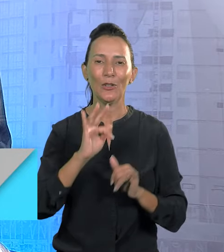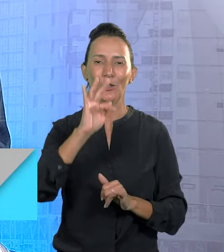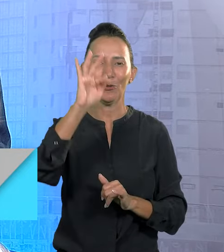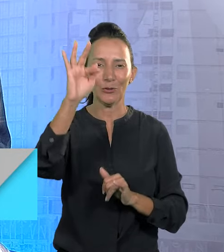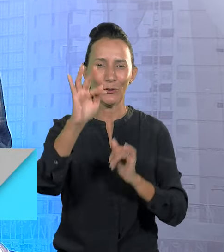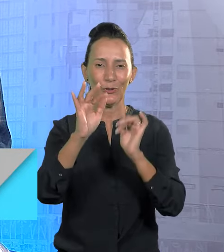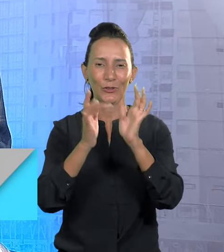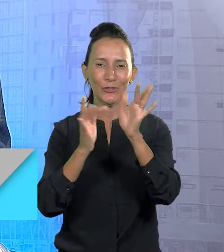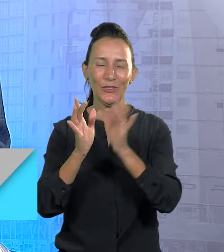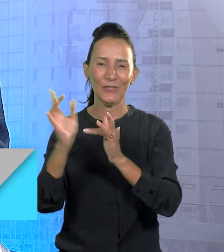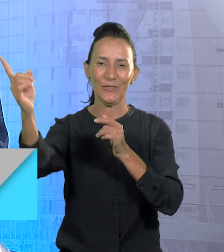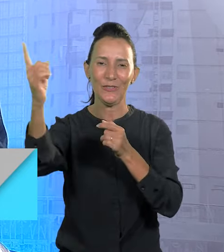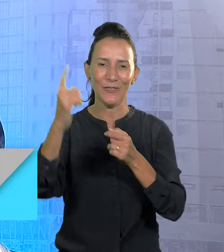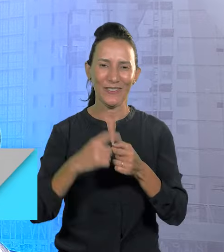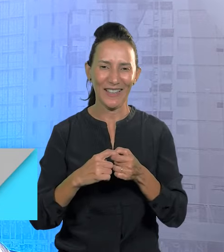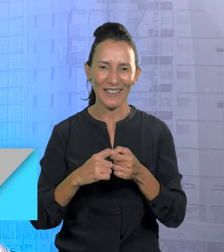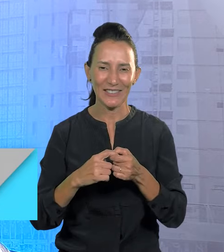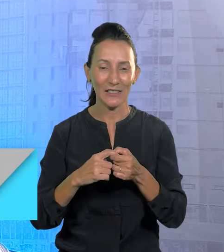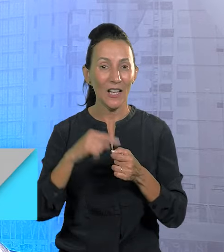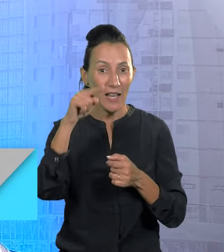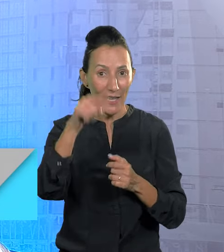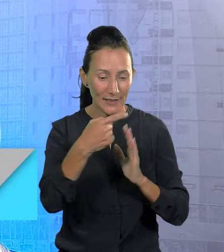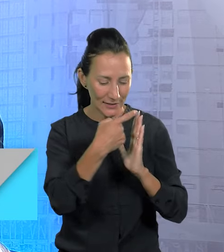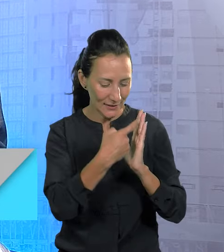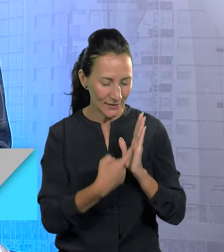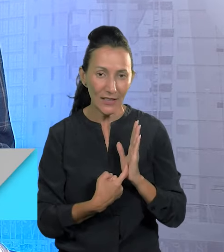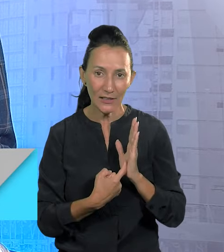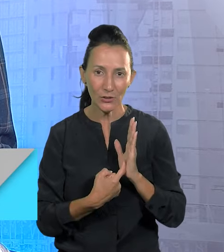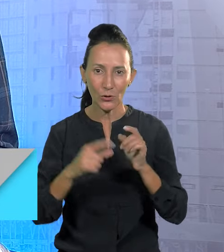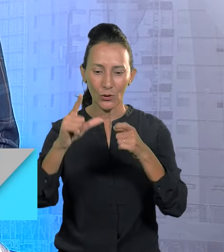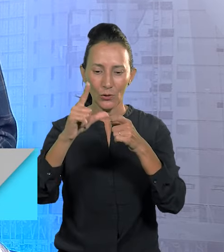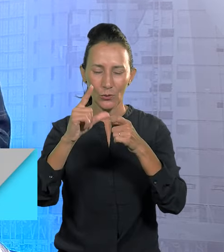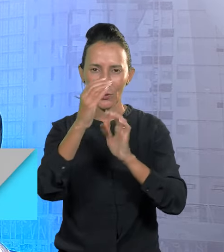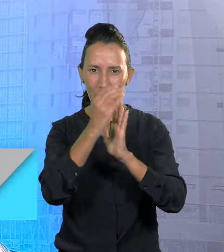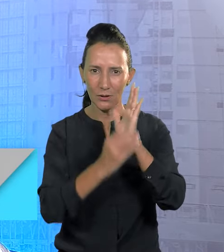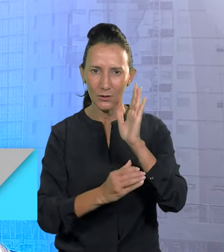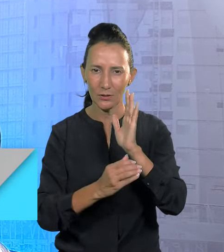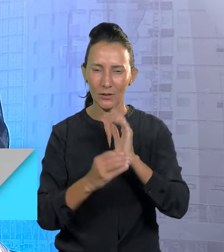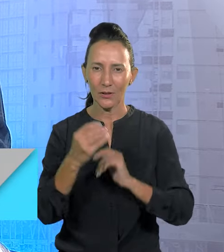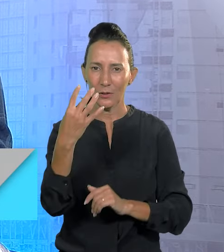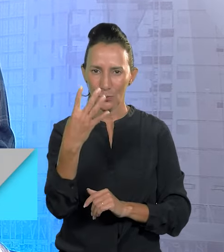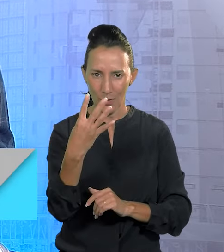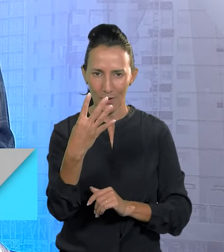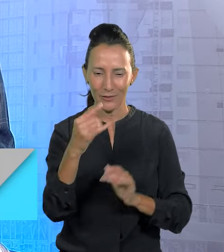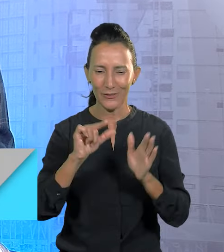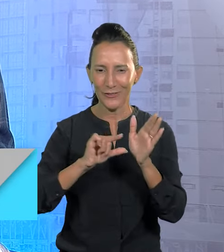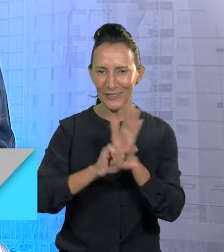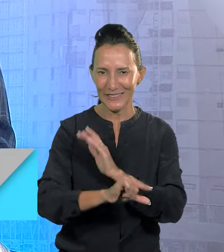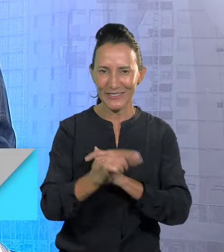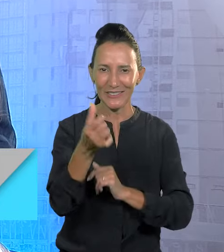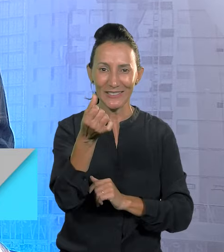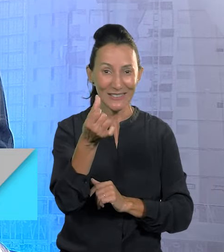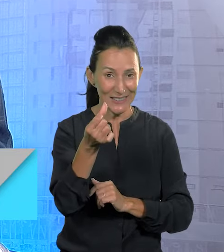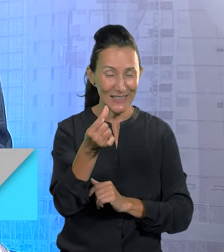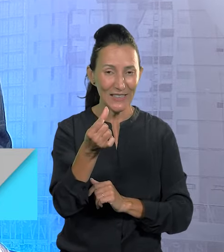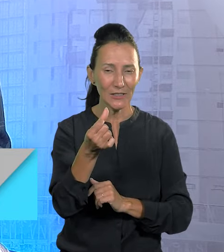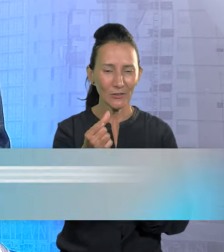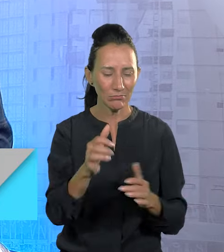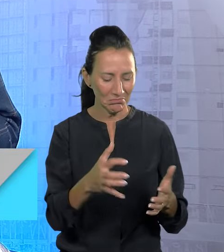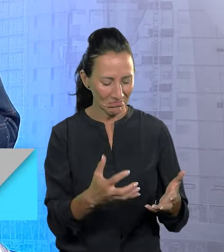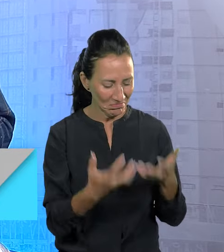aceitável do Senhor. Essa mensagem, essa passagem bíblica, que está lá em Lucas capítulo de número 4, a partir do versículo